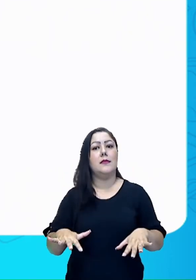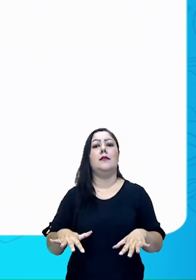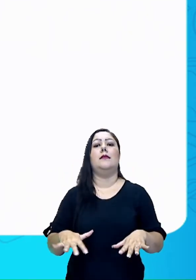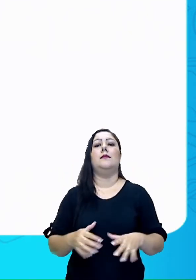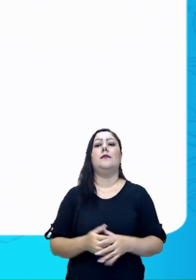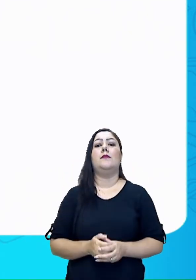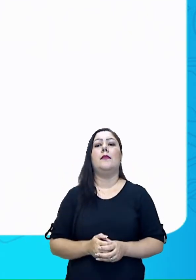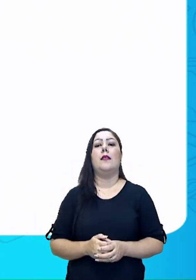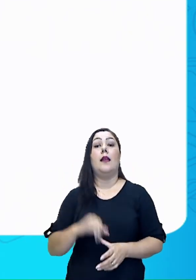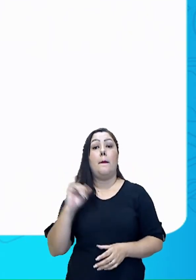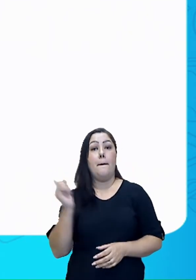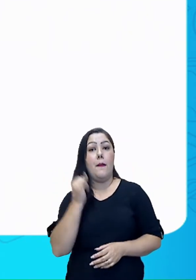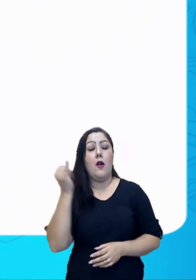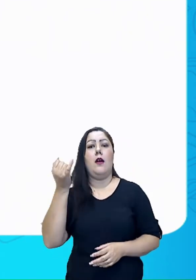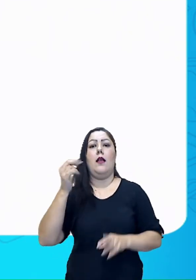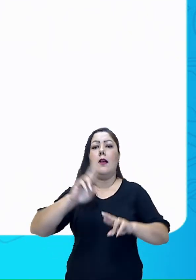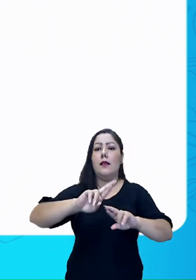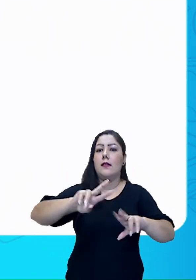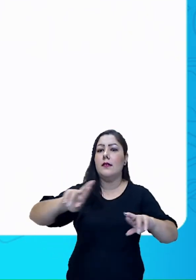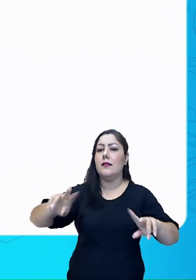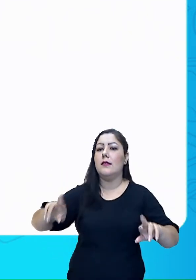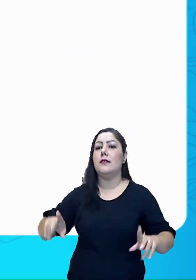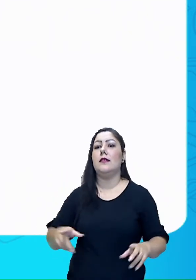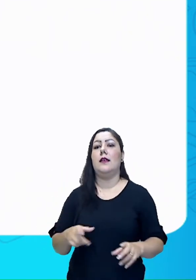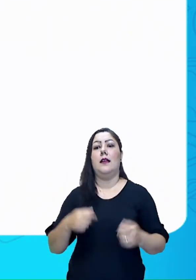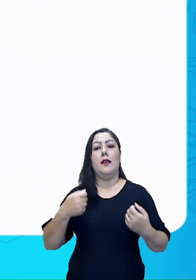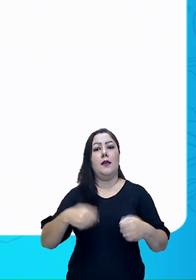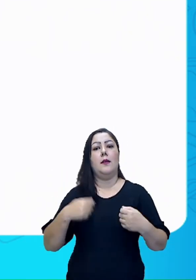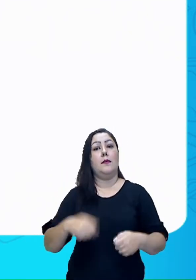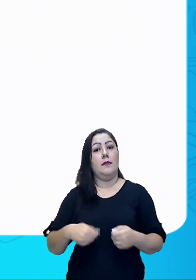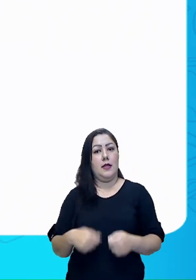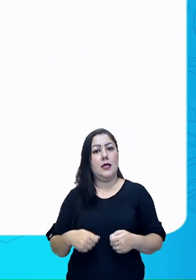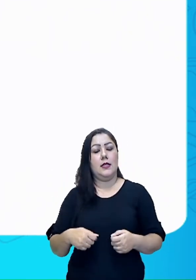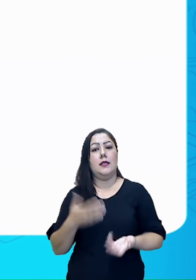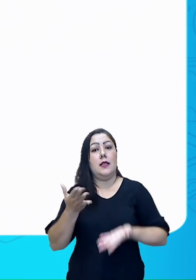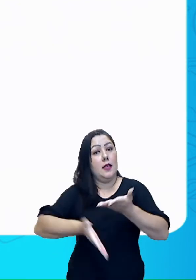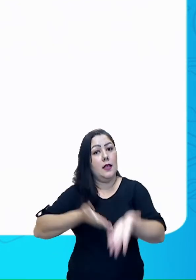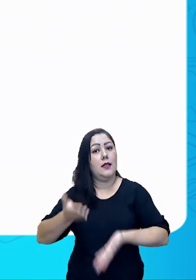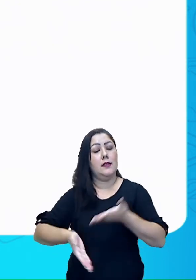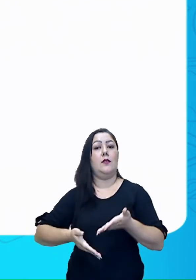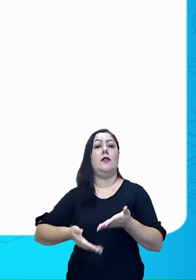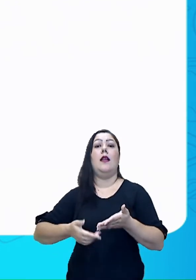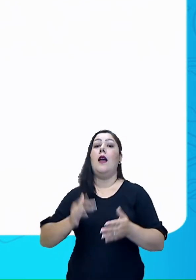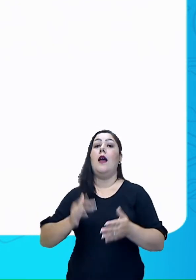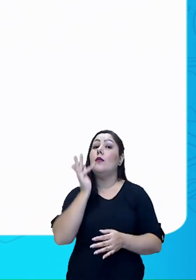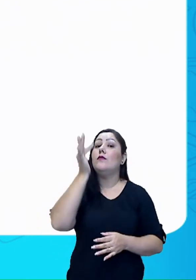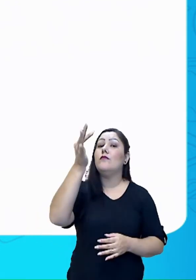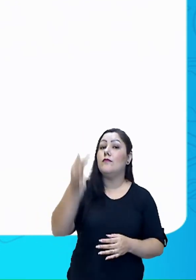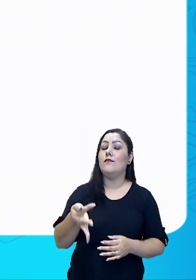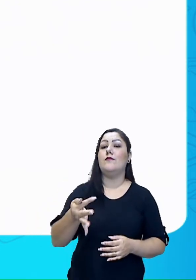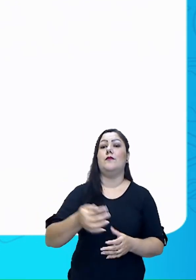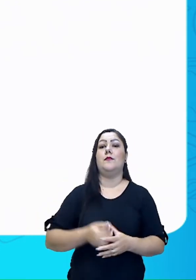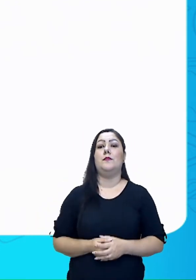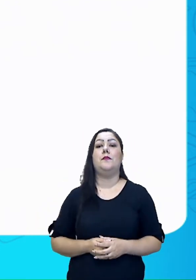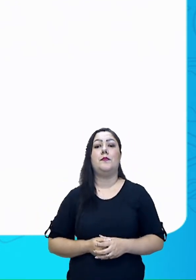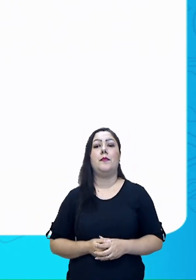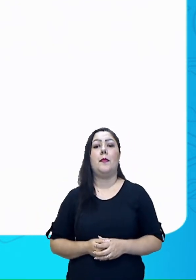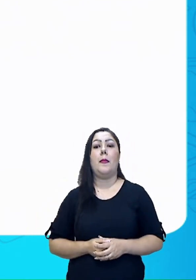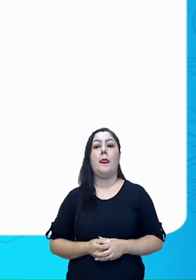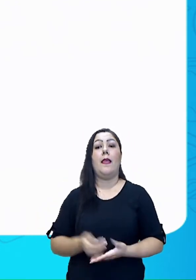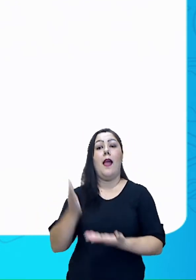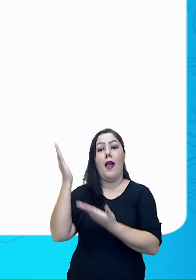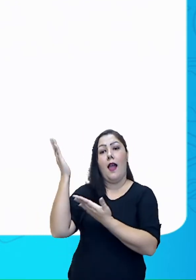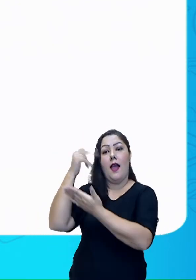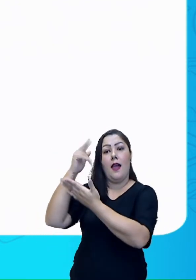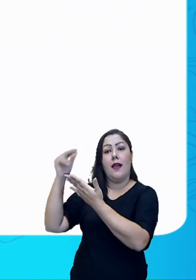diversidade, devem ser preservadas para gerações futuras. Na imagem, vemos o Pico da Ibituruna